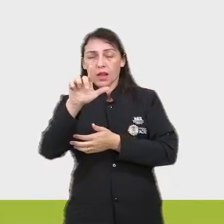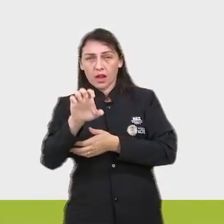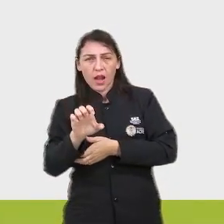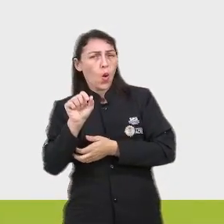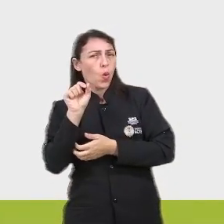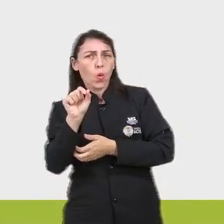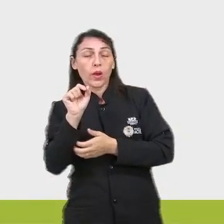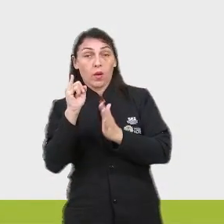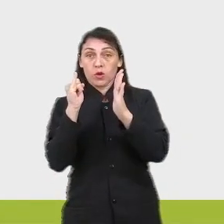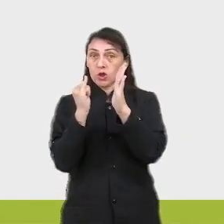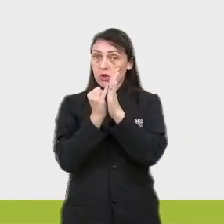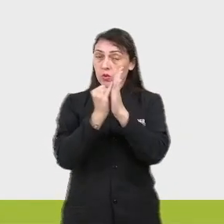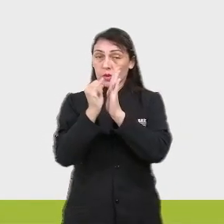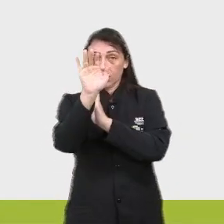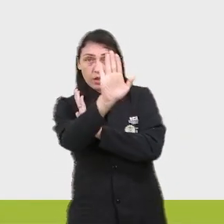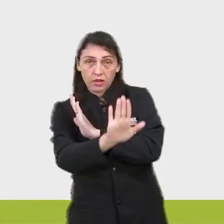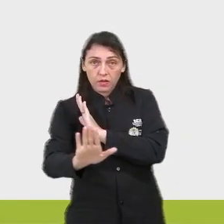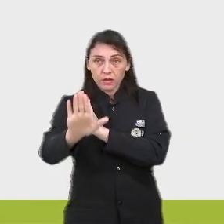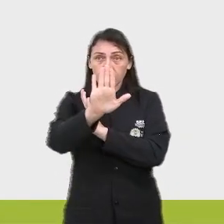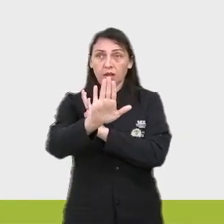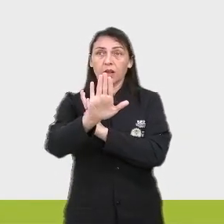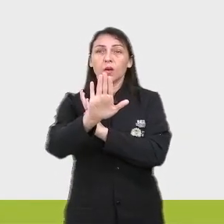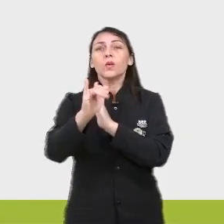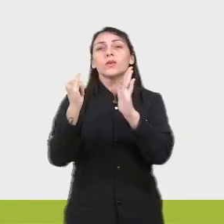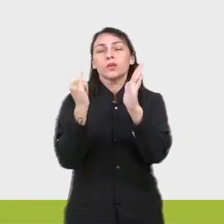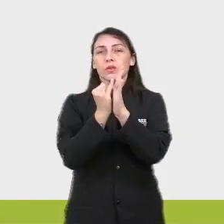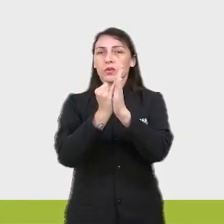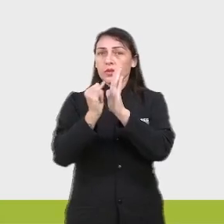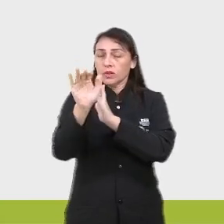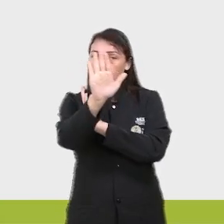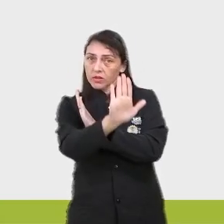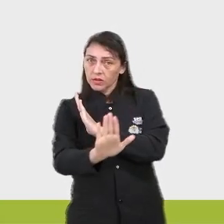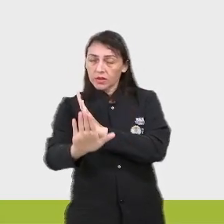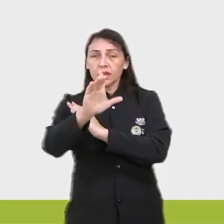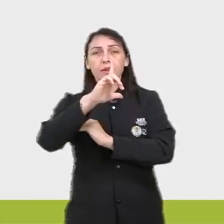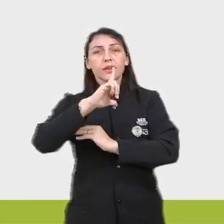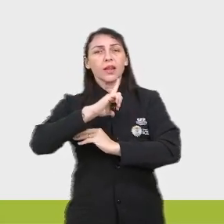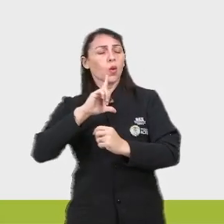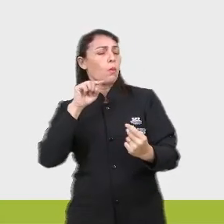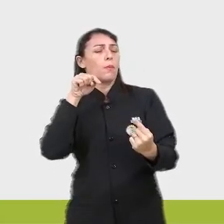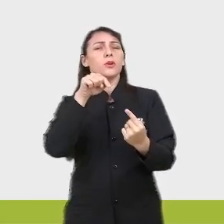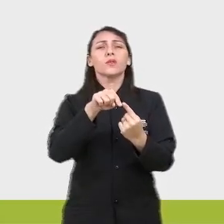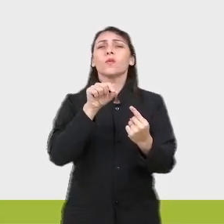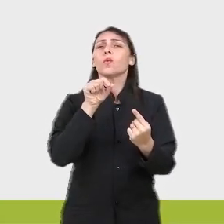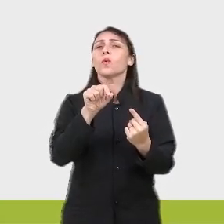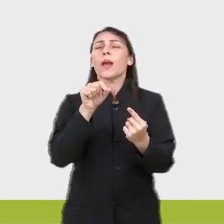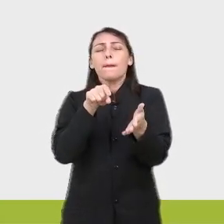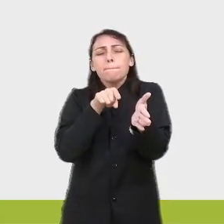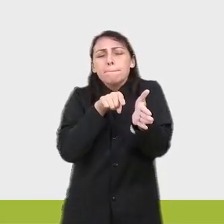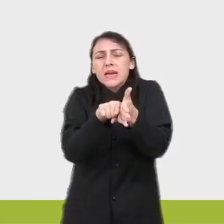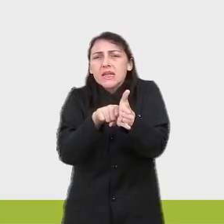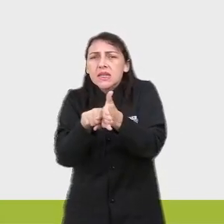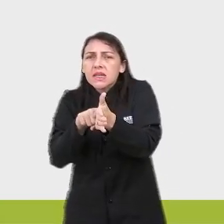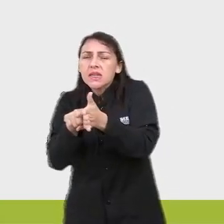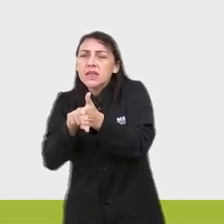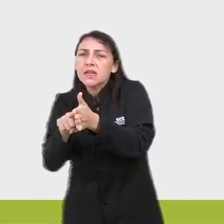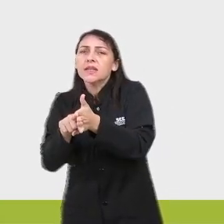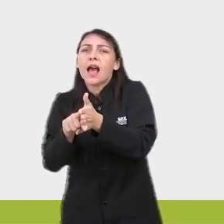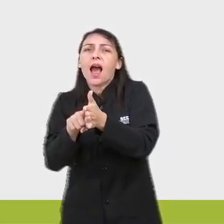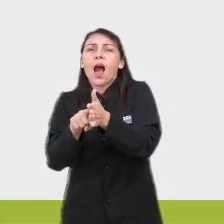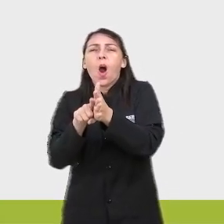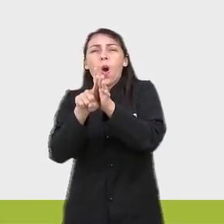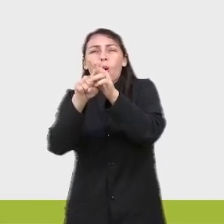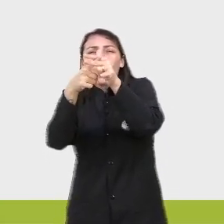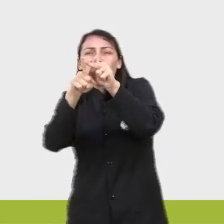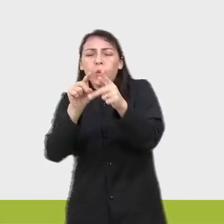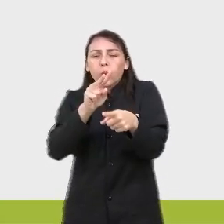ele é o quê? Ele é um instituto nacional. Os institutos nacionais, eles têm como função a pesquisa, a